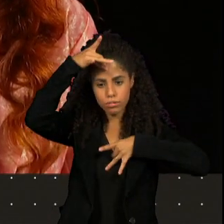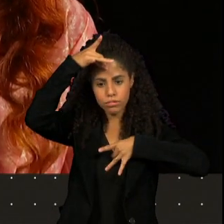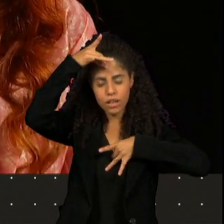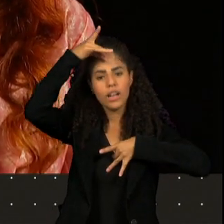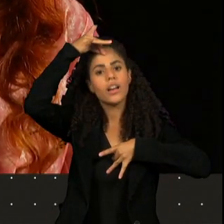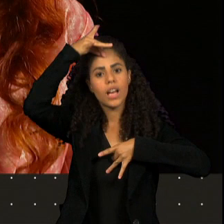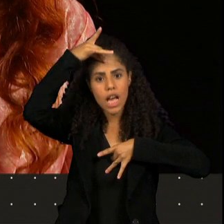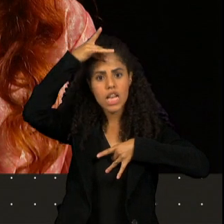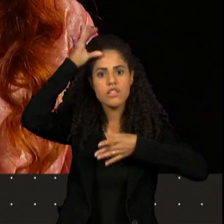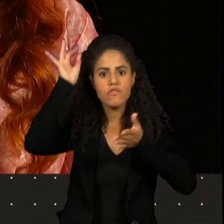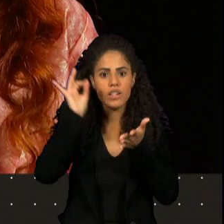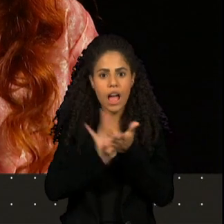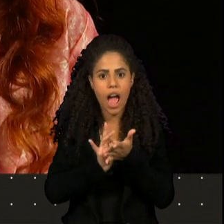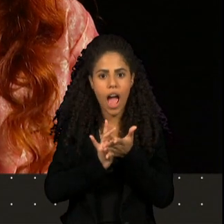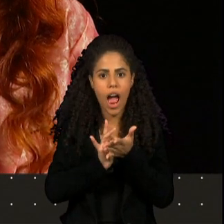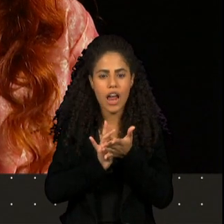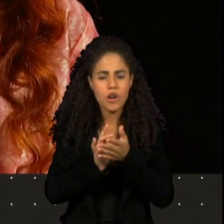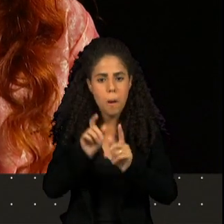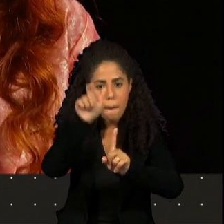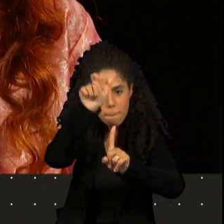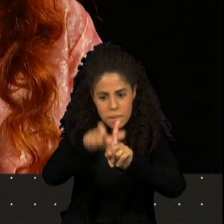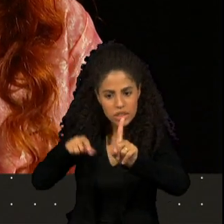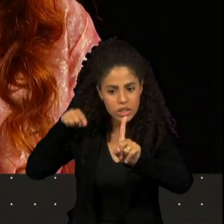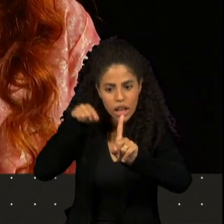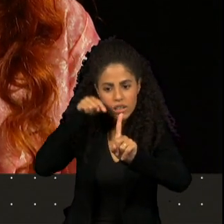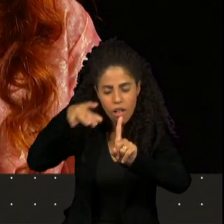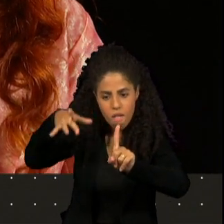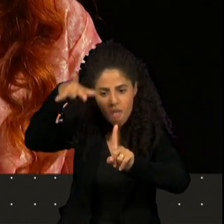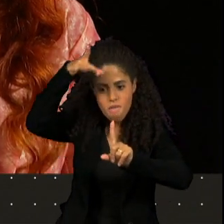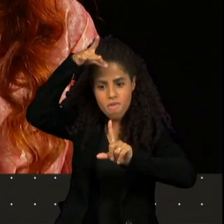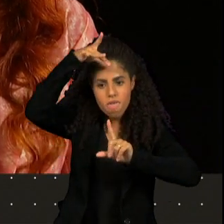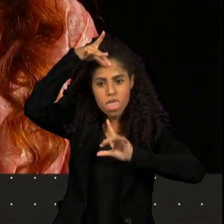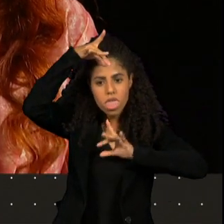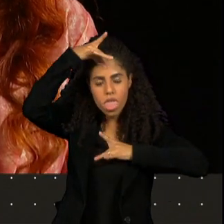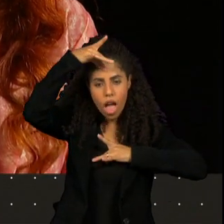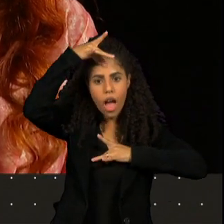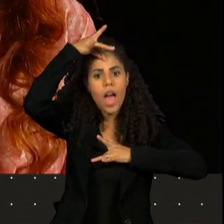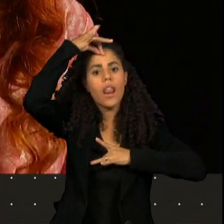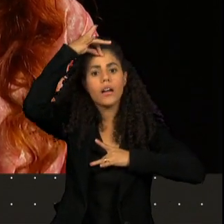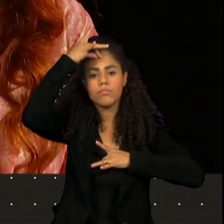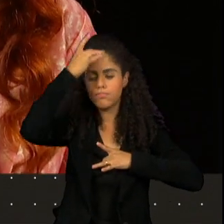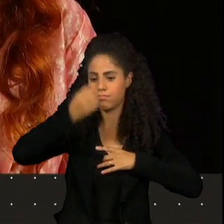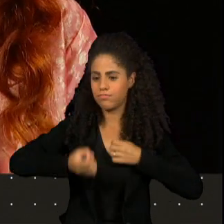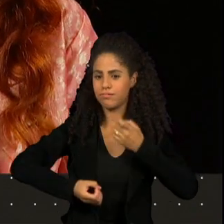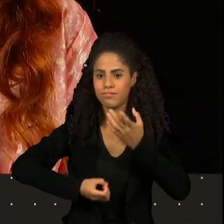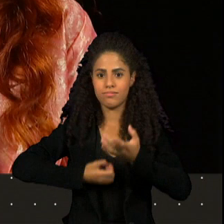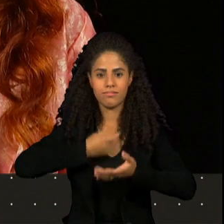mas o corpo dela cria o personagem.